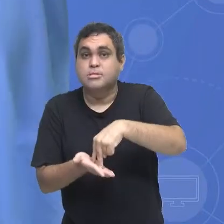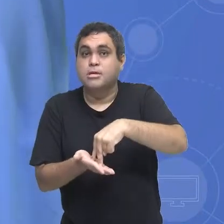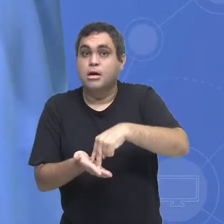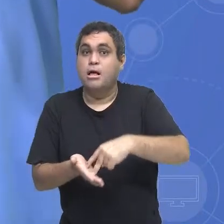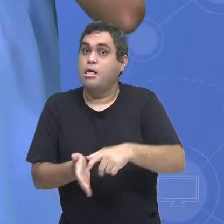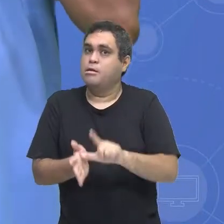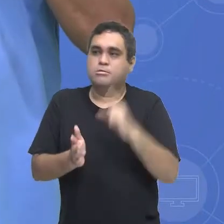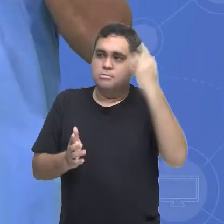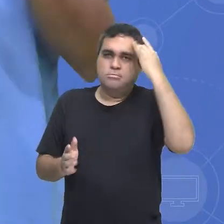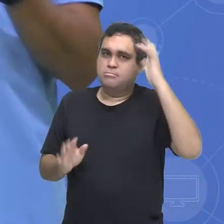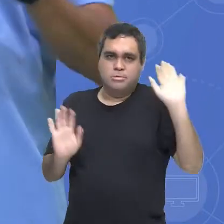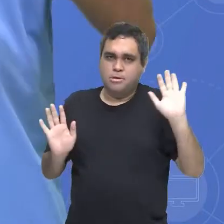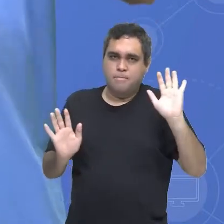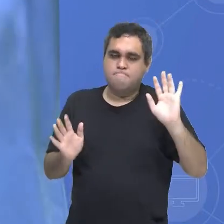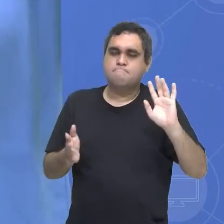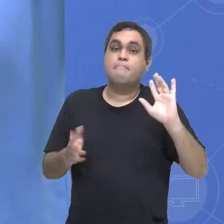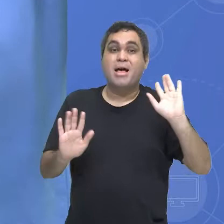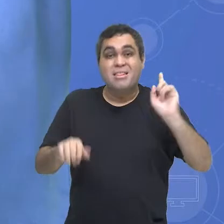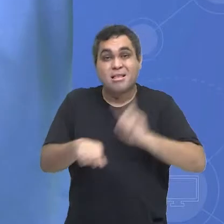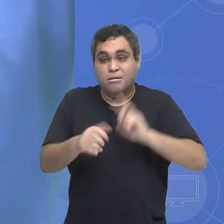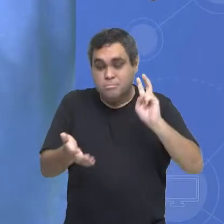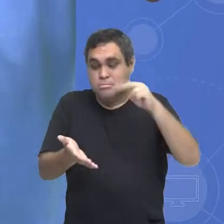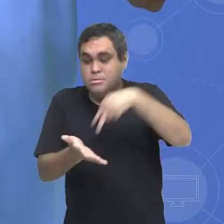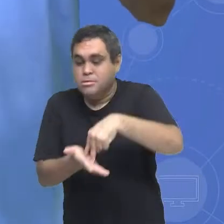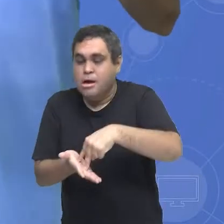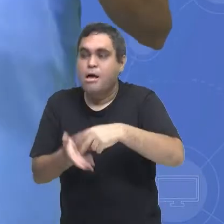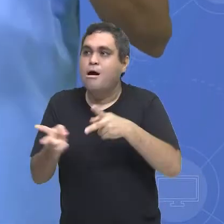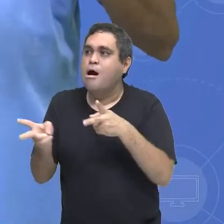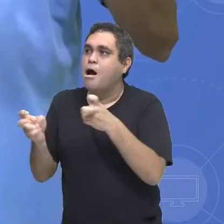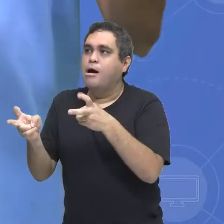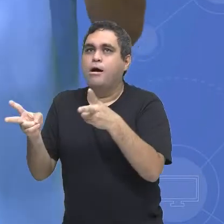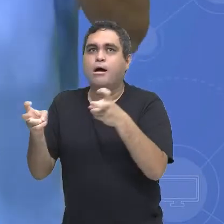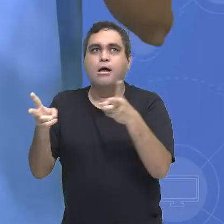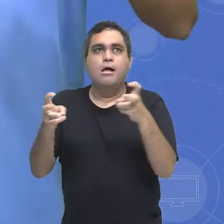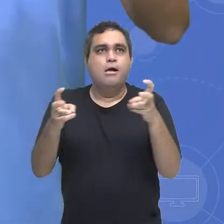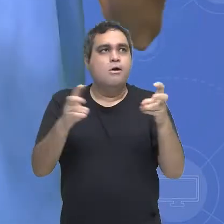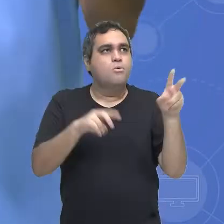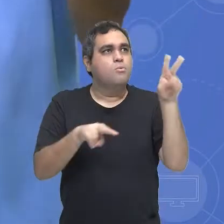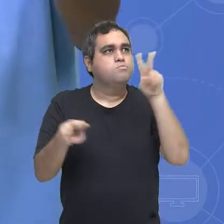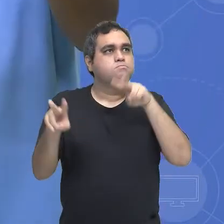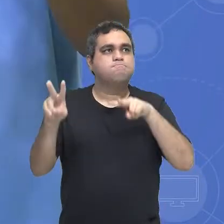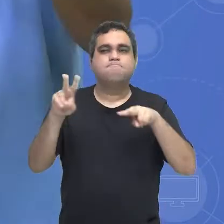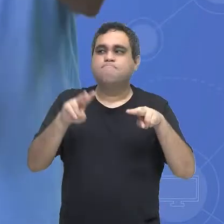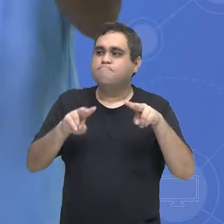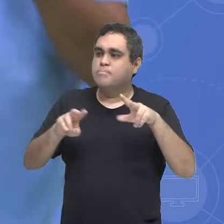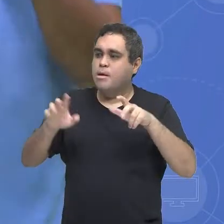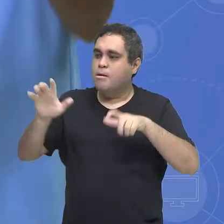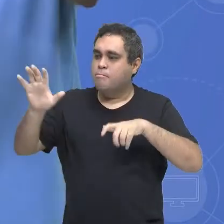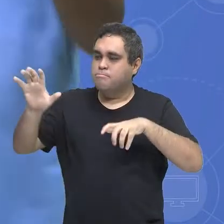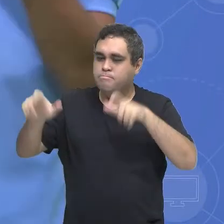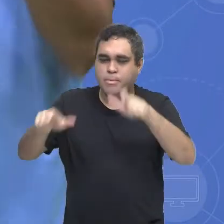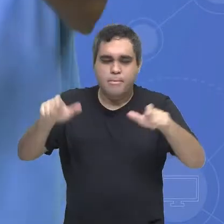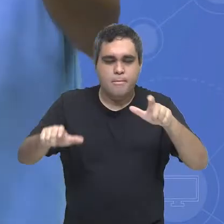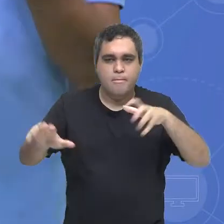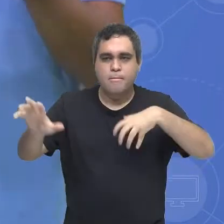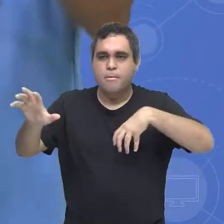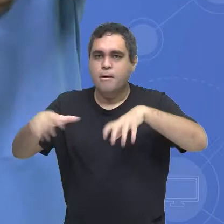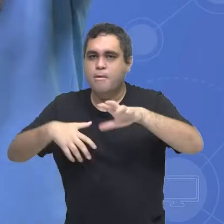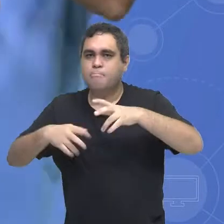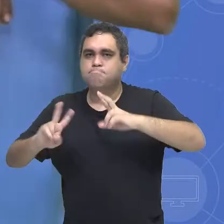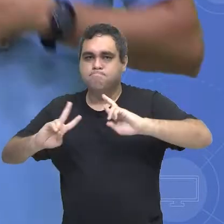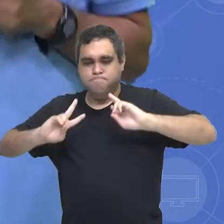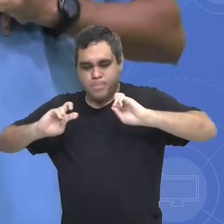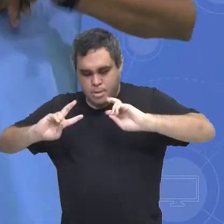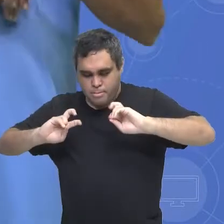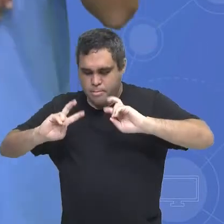começo a me perceber e perceber tudo que está ao meu redor, perceber o outro, né? Eu começo a perceber o